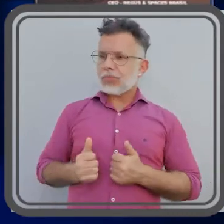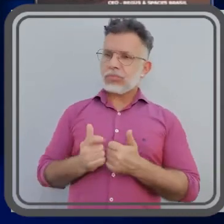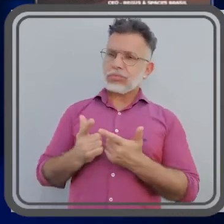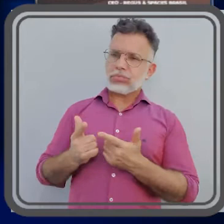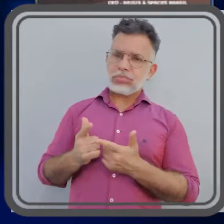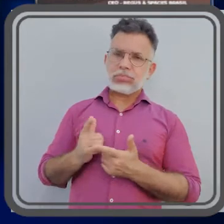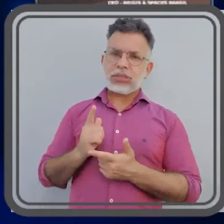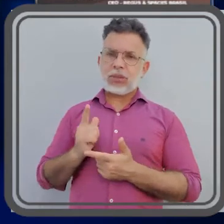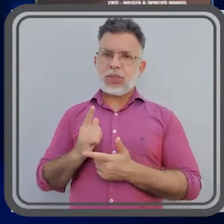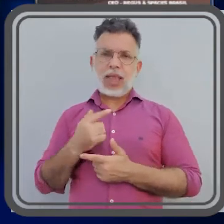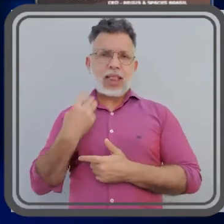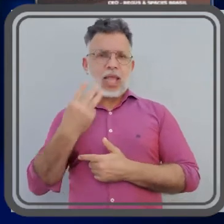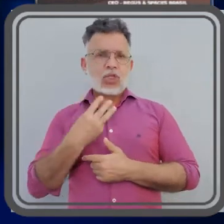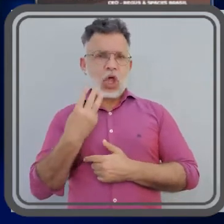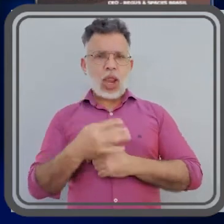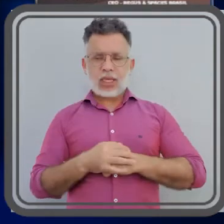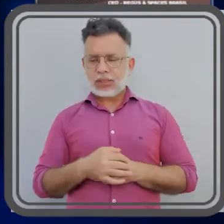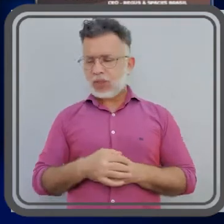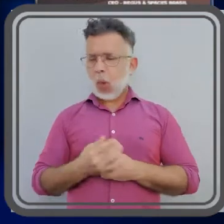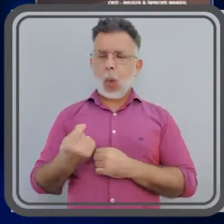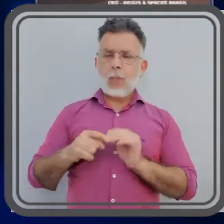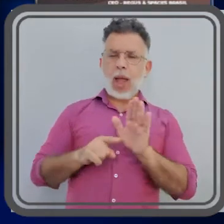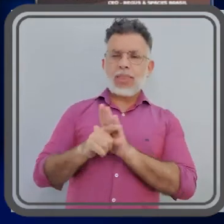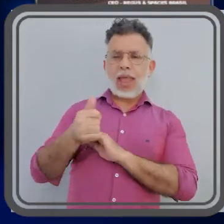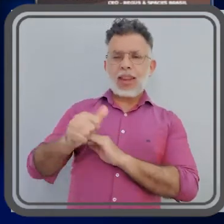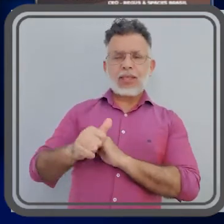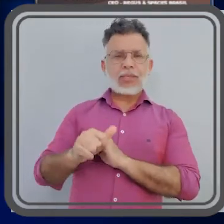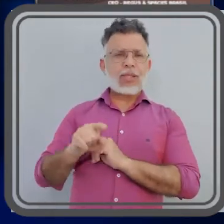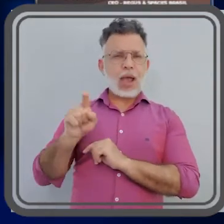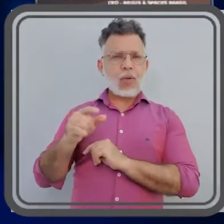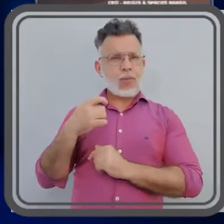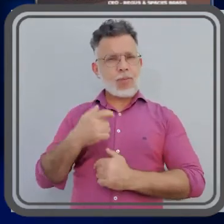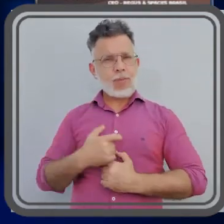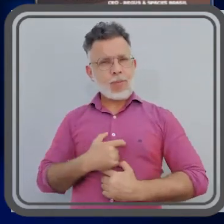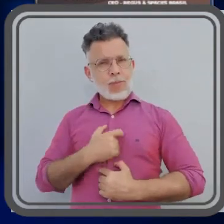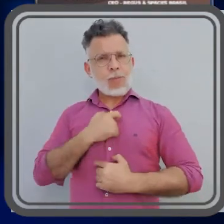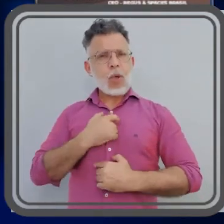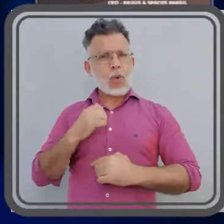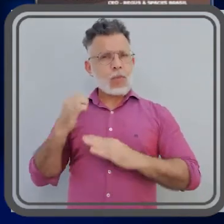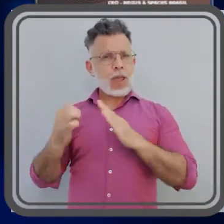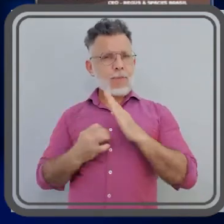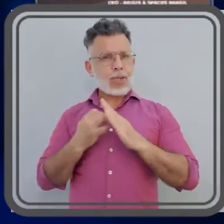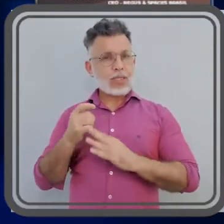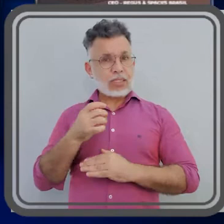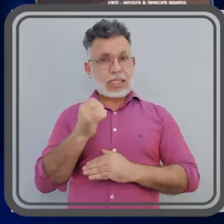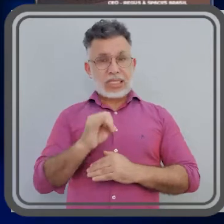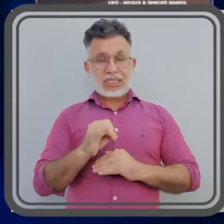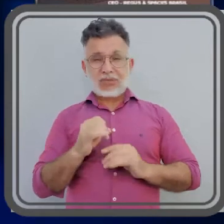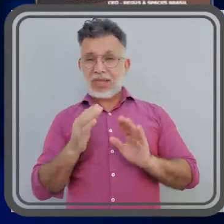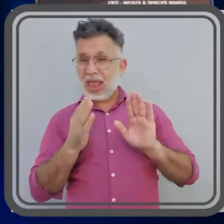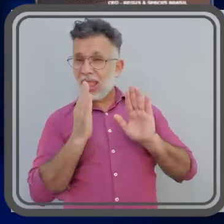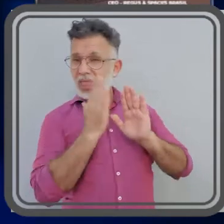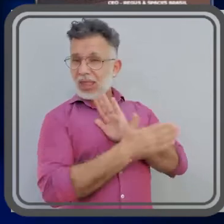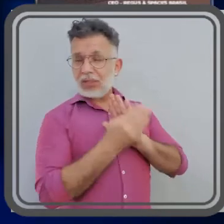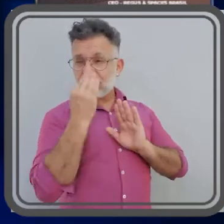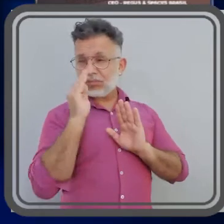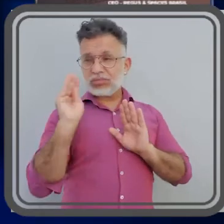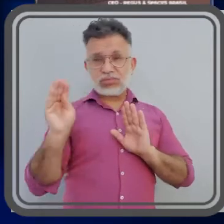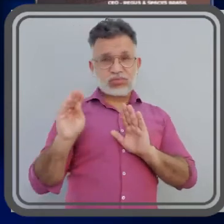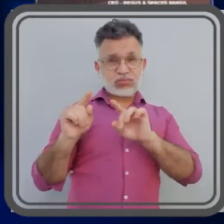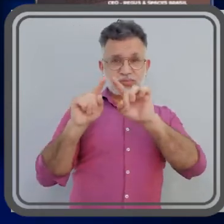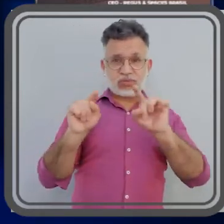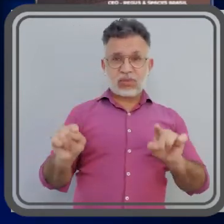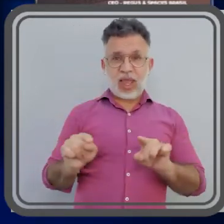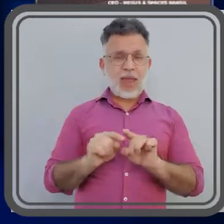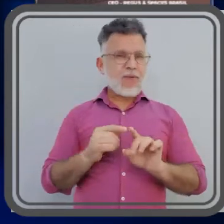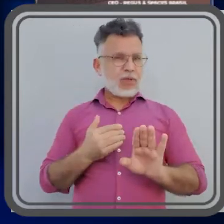aqui 3 horas falando como analisar uma ação. Mas é mais ou menos isso. Assim, se você fugir das pirâmides, você já está na frente de quase todo